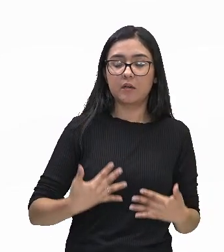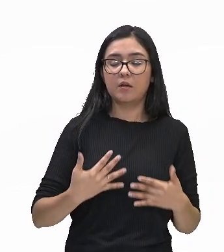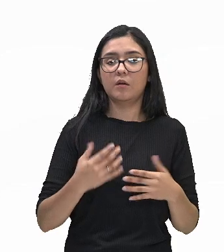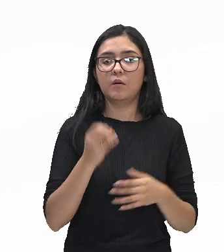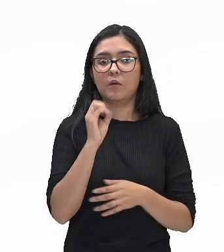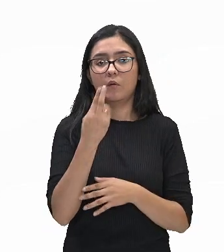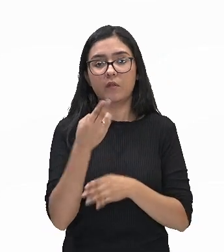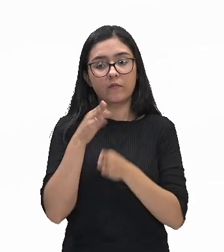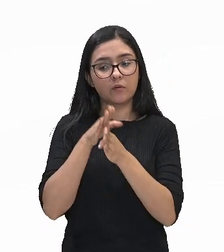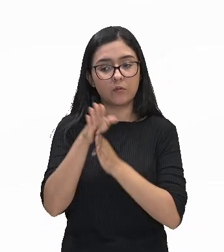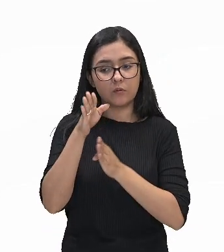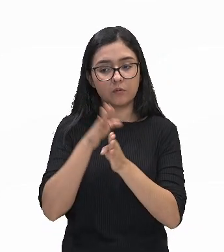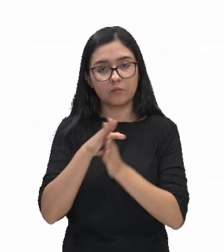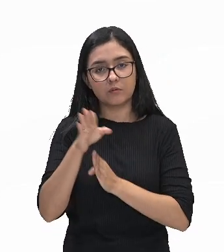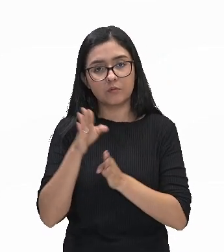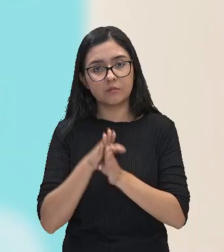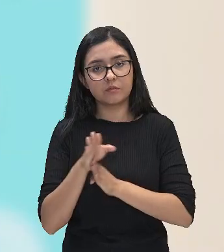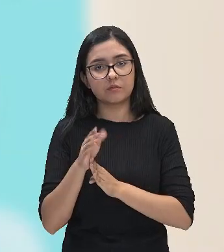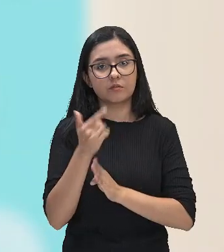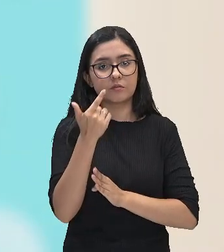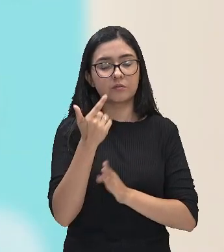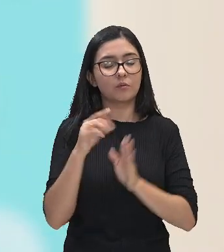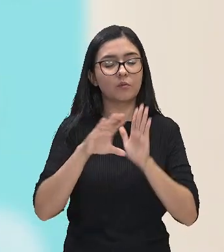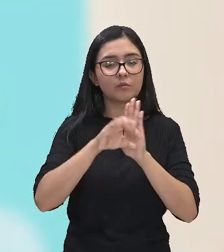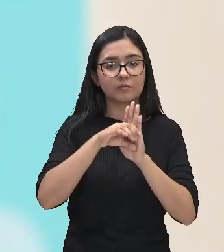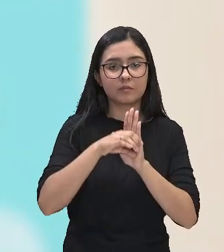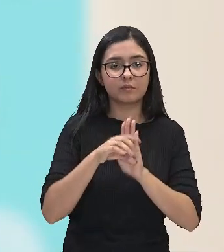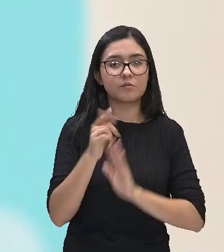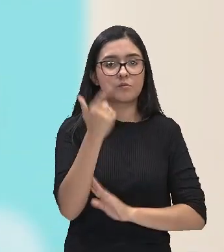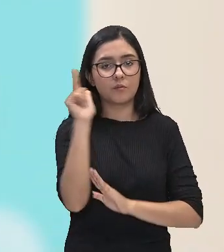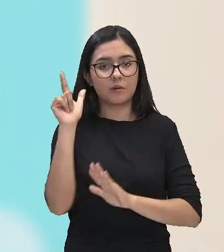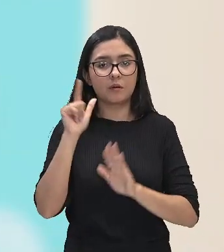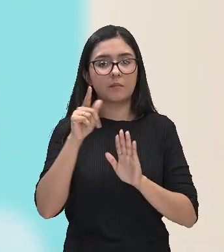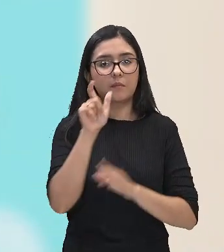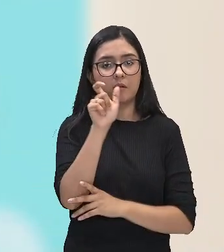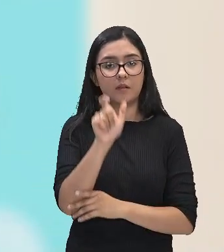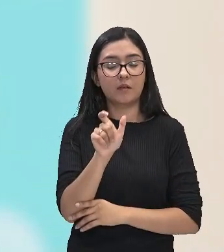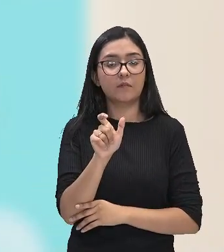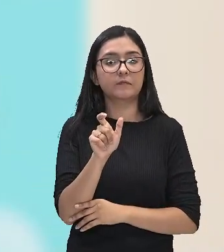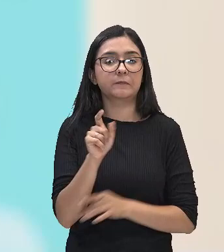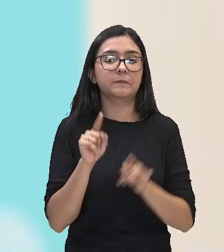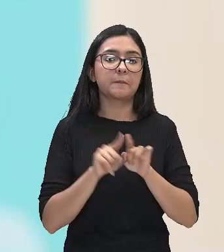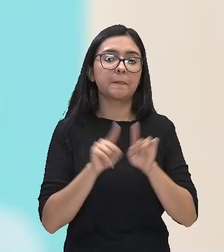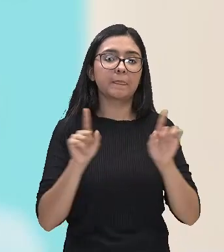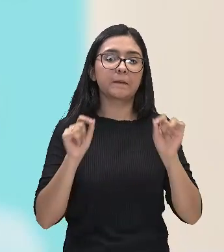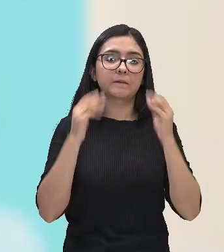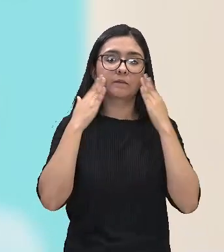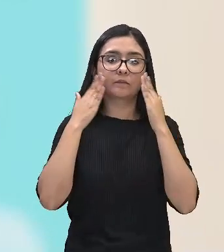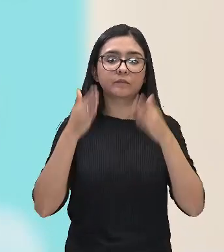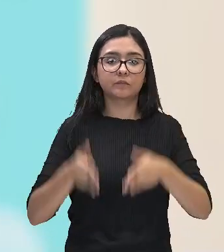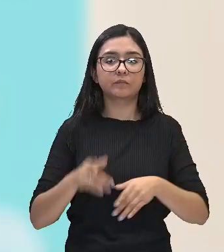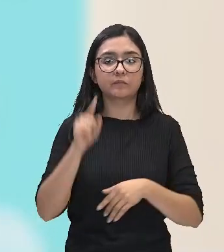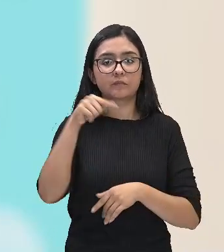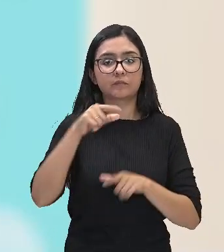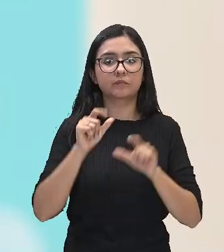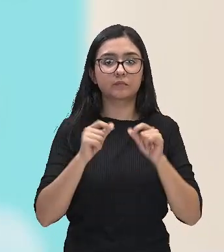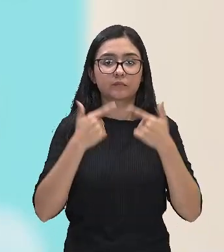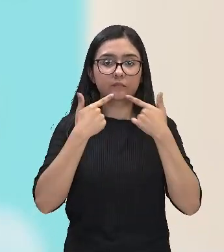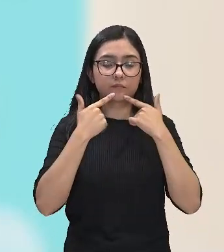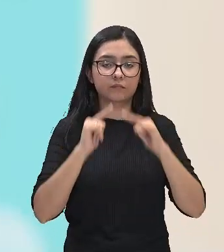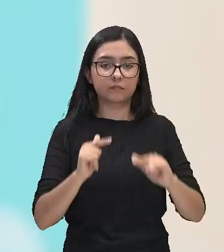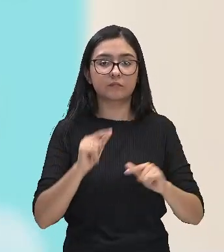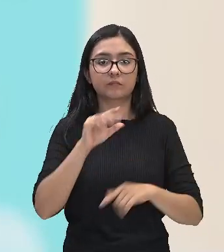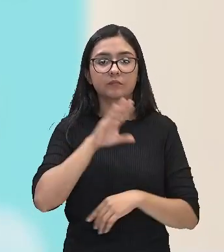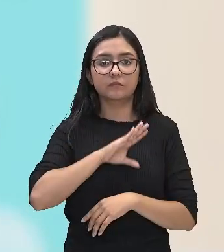um conceito de outra palavra, mas, né, este foco aí é a língua